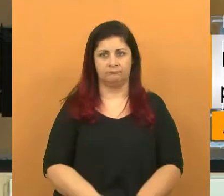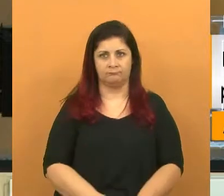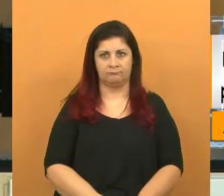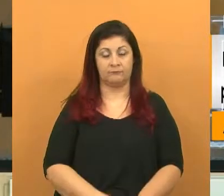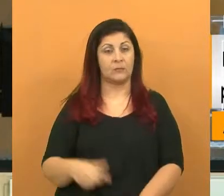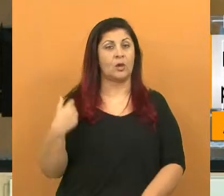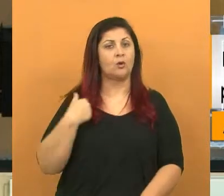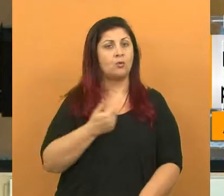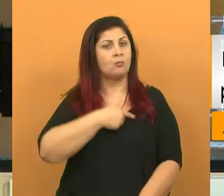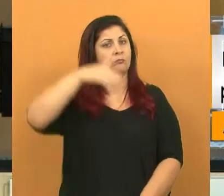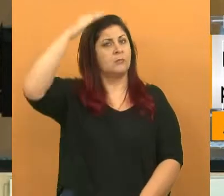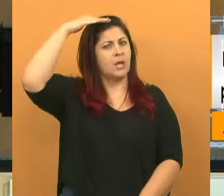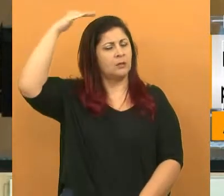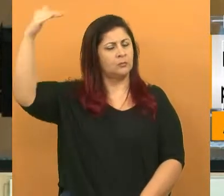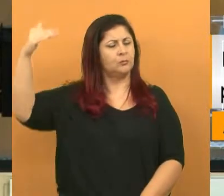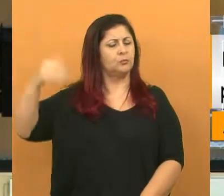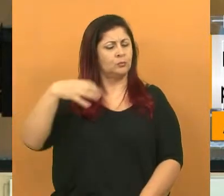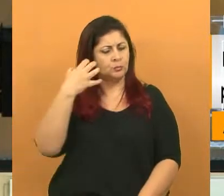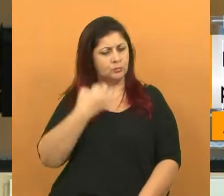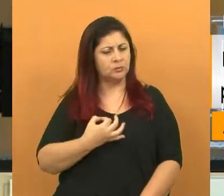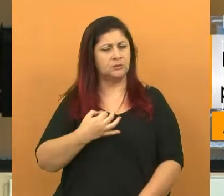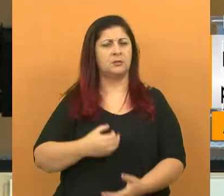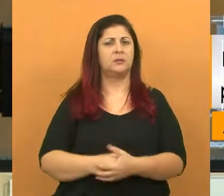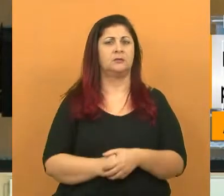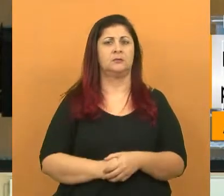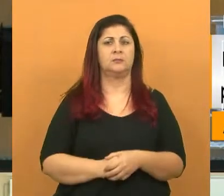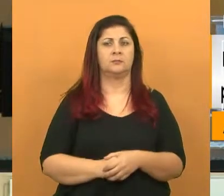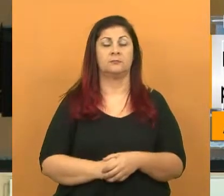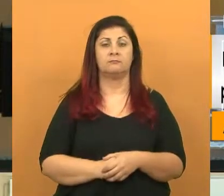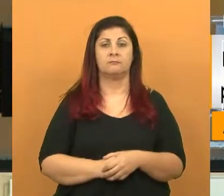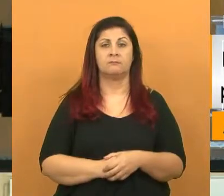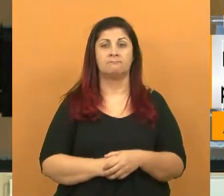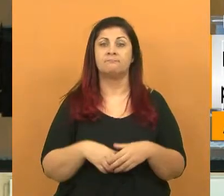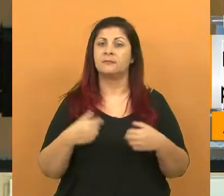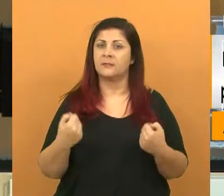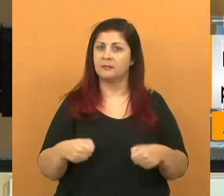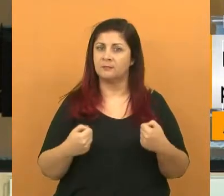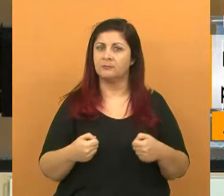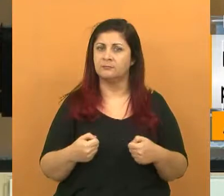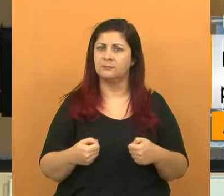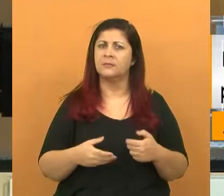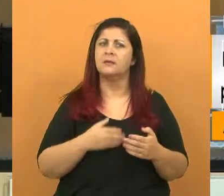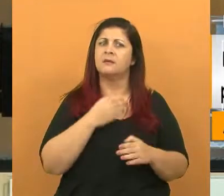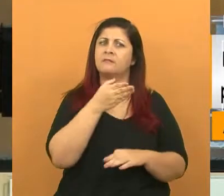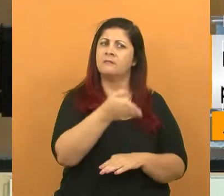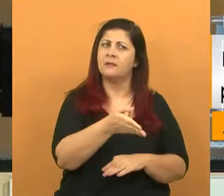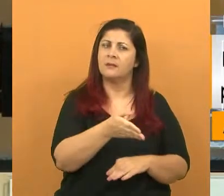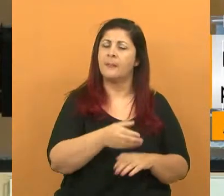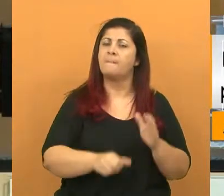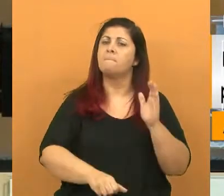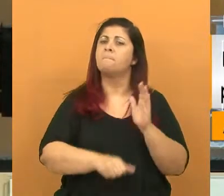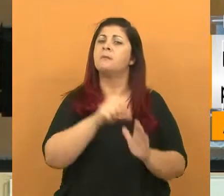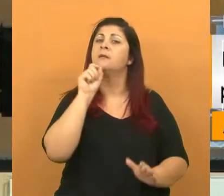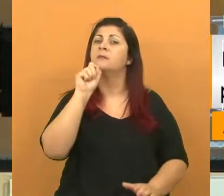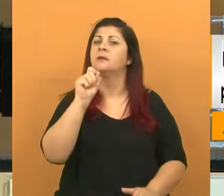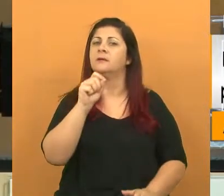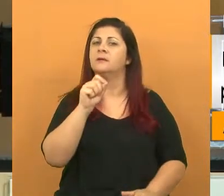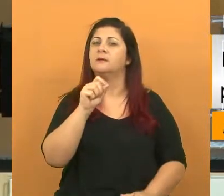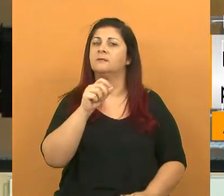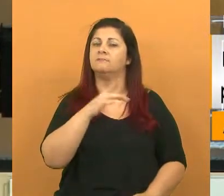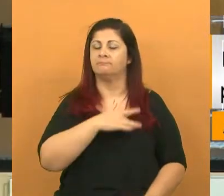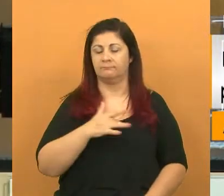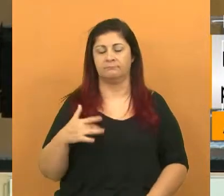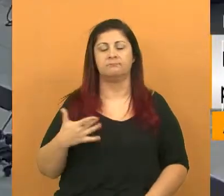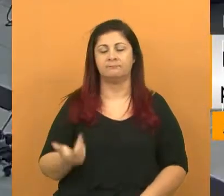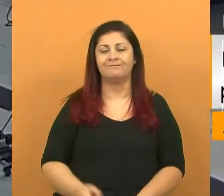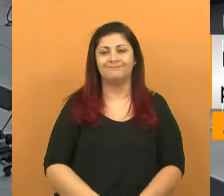ser adultos maduros, adultos conscientes, e correr atrás dos nossos direitos. O primeiro direito é cuidar da nossa vida.